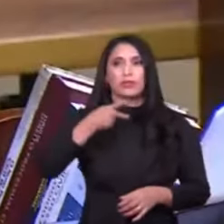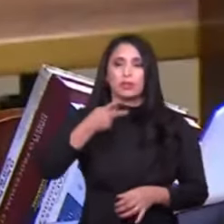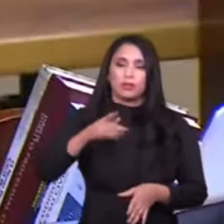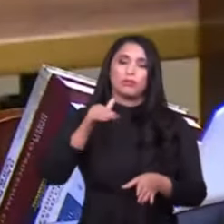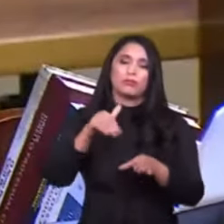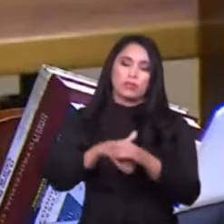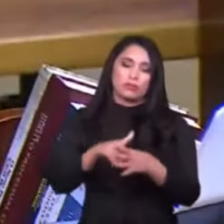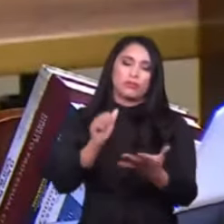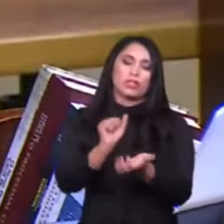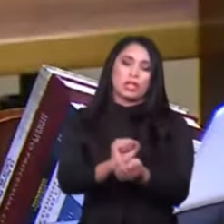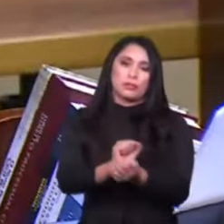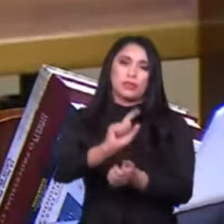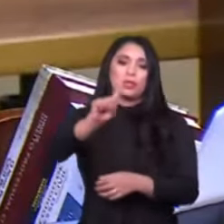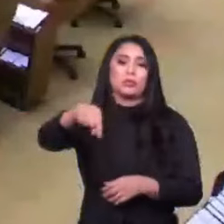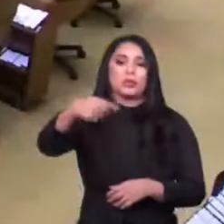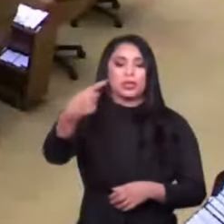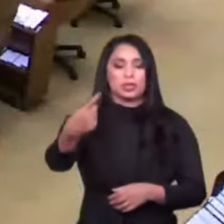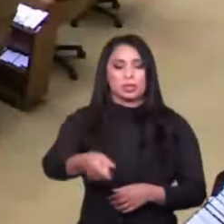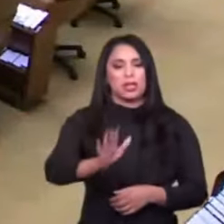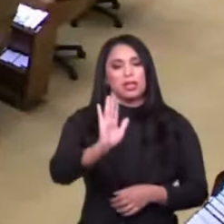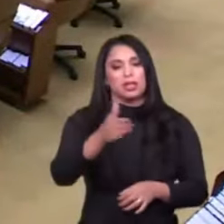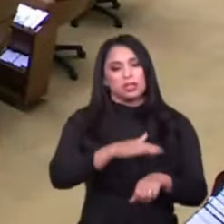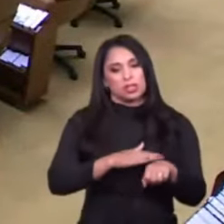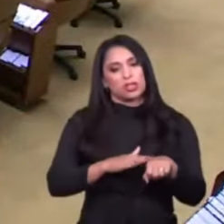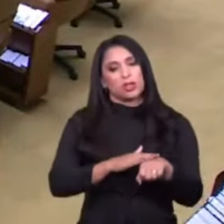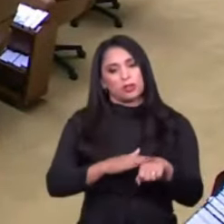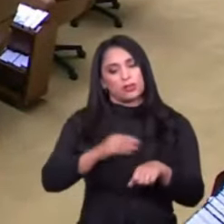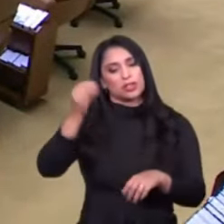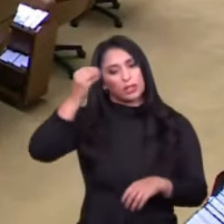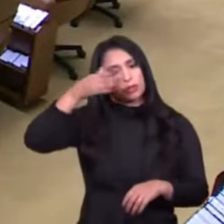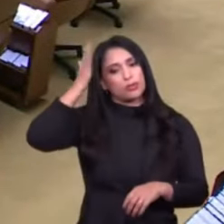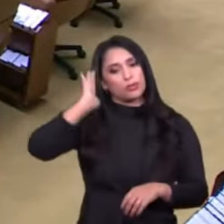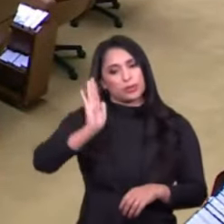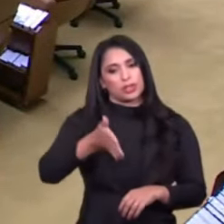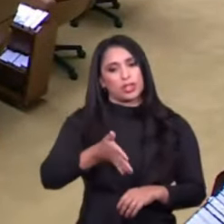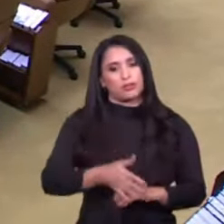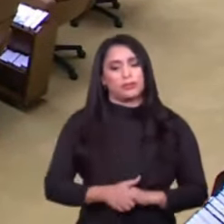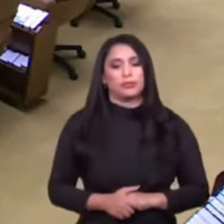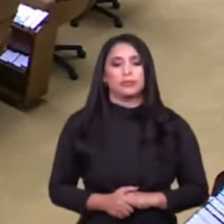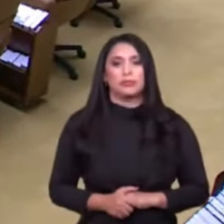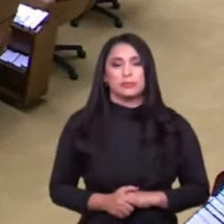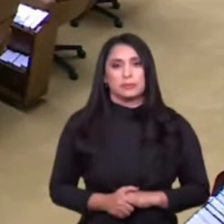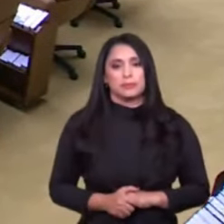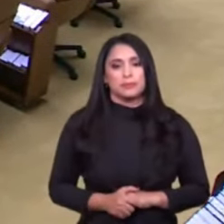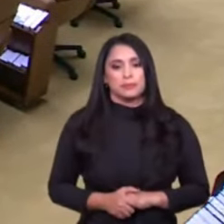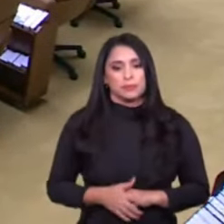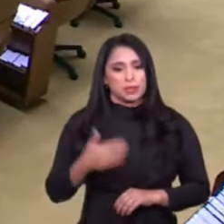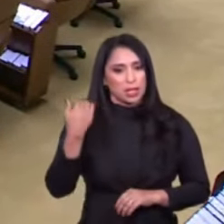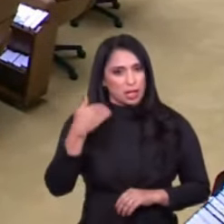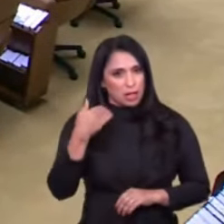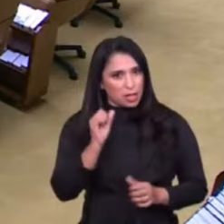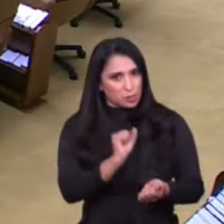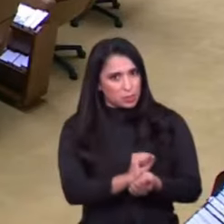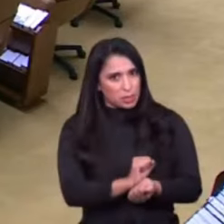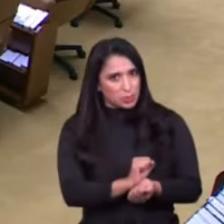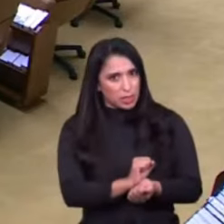ministro. Eu já tinha conversado com o ministro Luiz Fux. Claro. Ministra Carmen aguarda